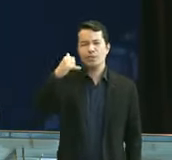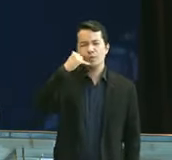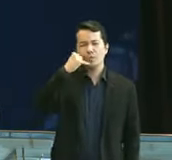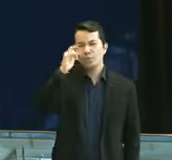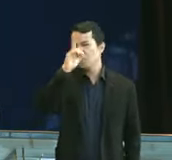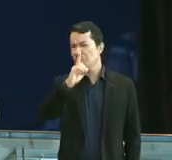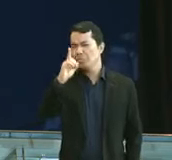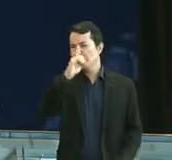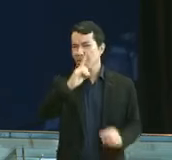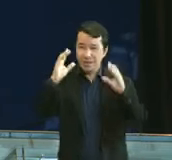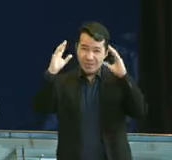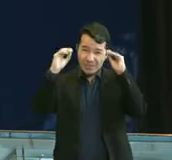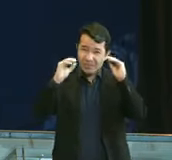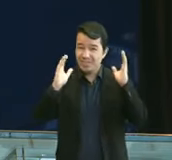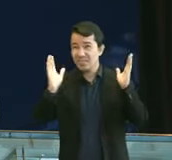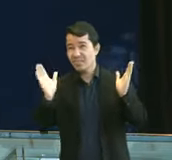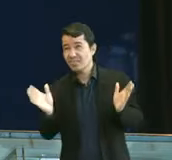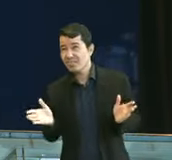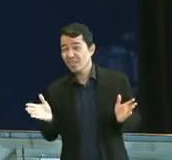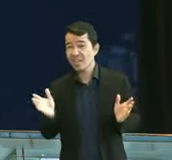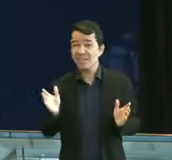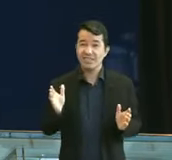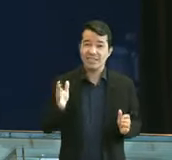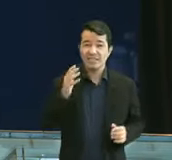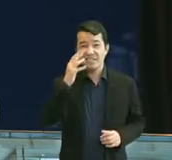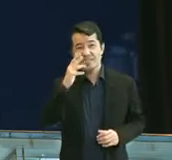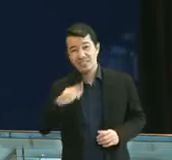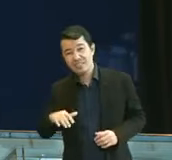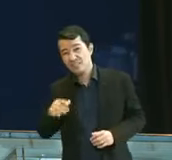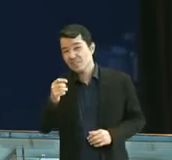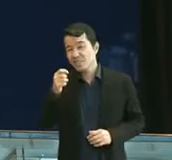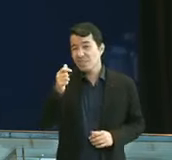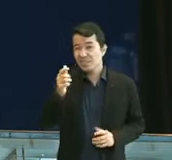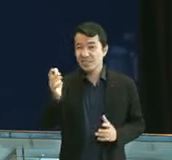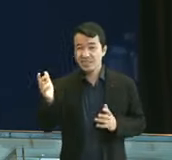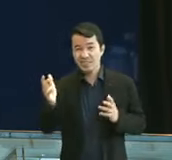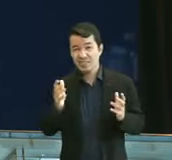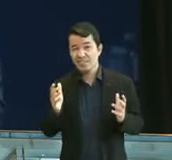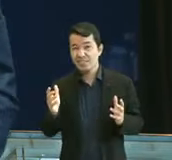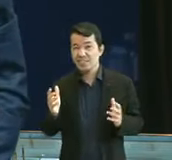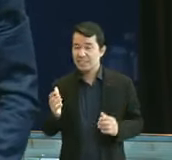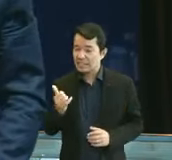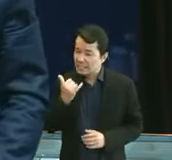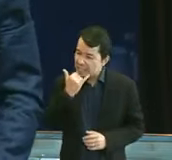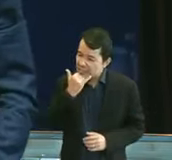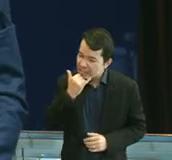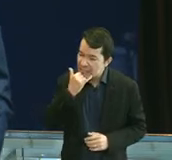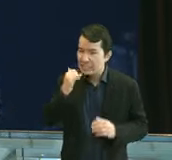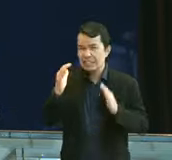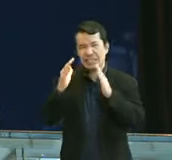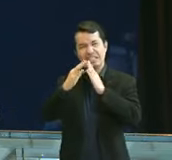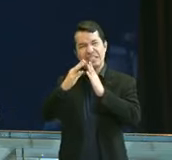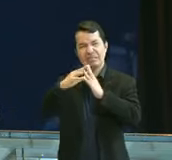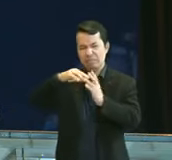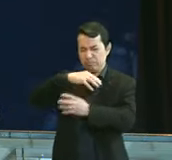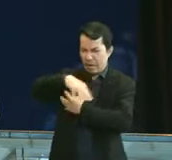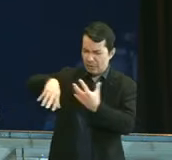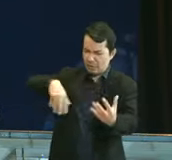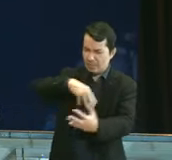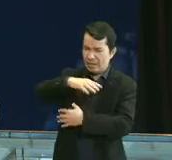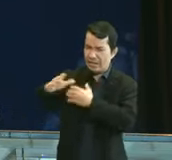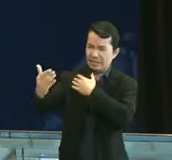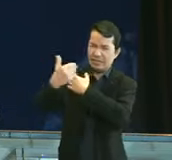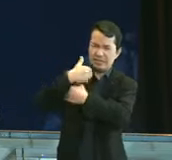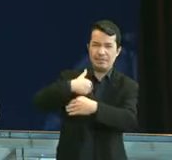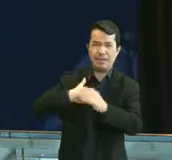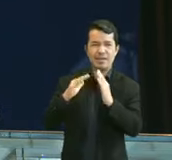estava um pouco tarde, as crianças ali. Eu falei: ô meu irmão, a casa está um pouco desarrumada.